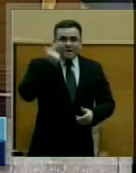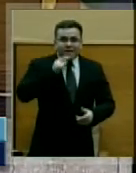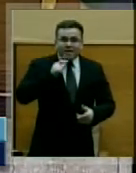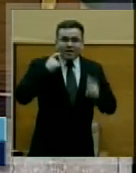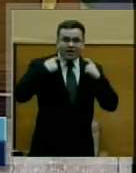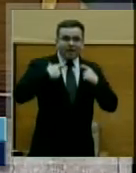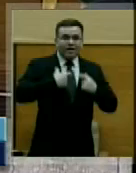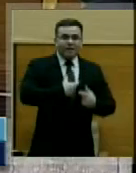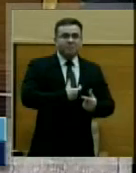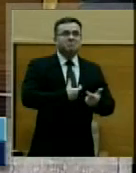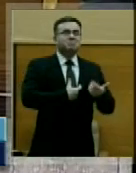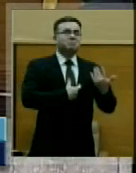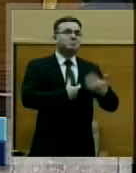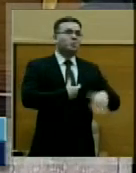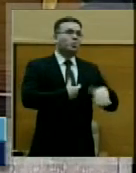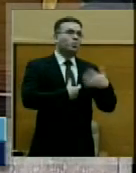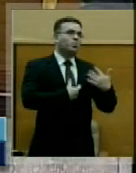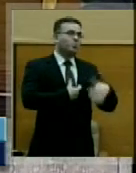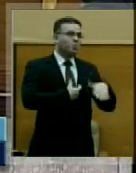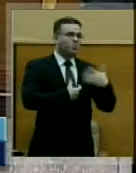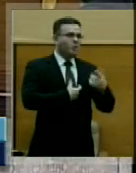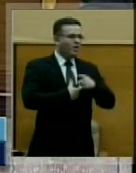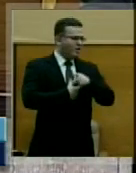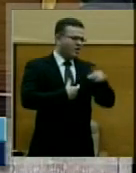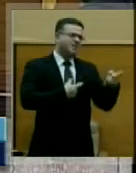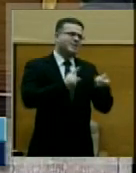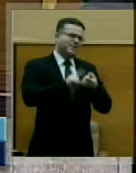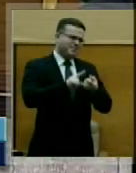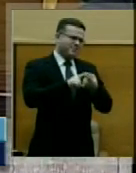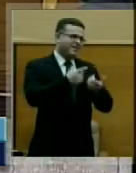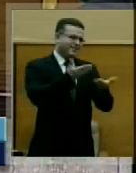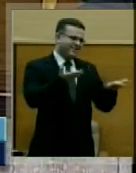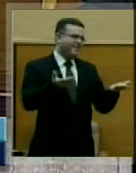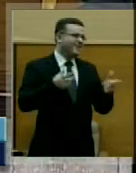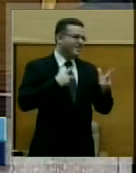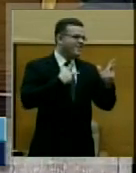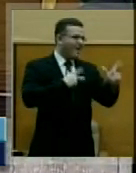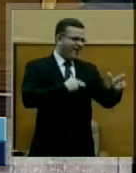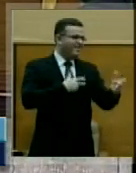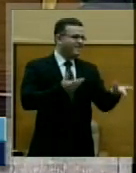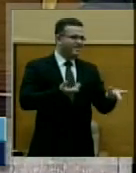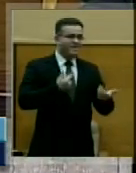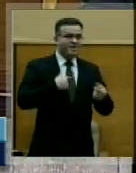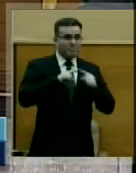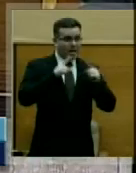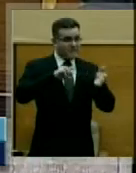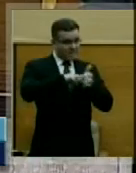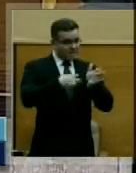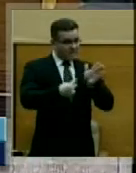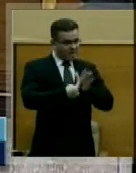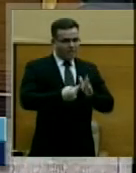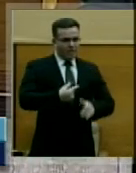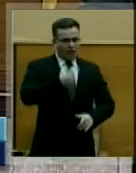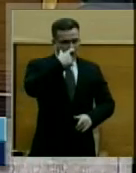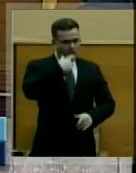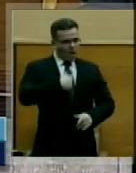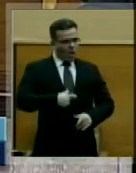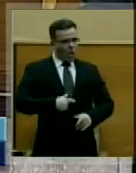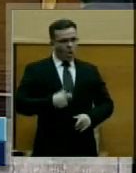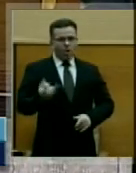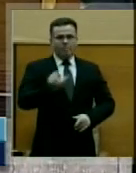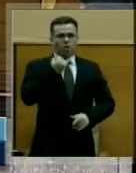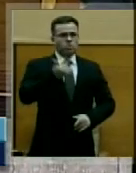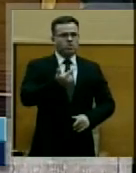da superação. Acredito que com os demais colegas também hoje. Mas isso não significa dizer que a gente não reconhece o valor e